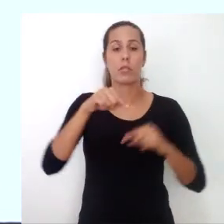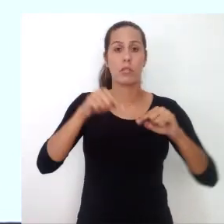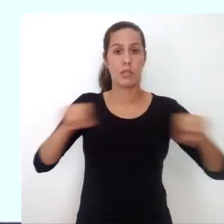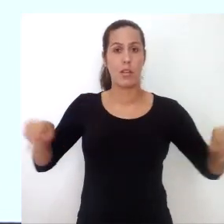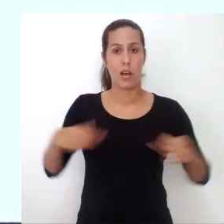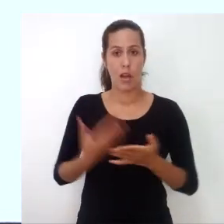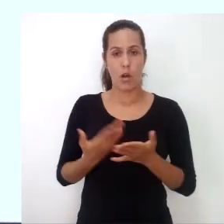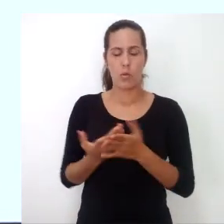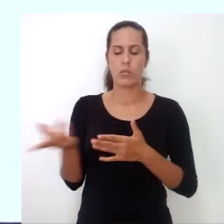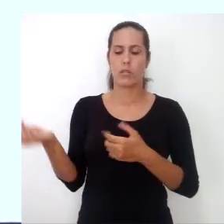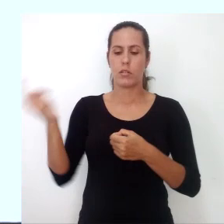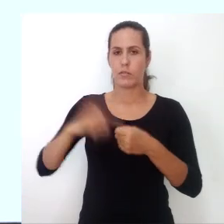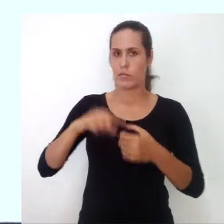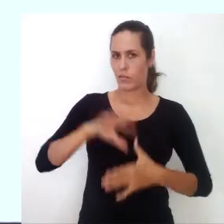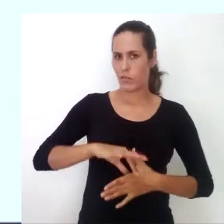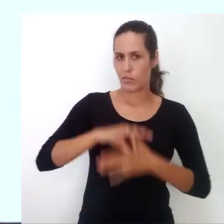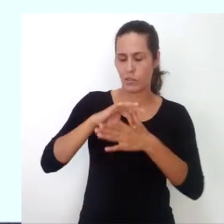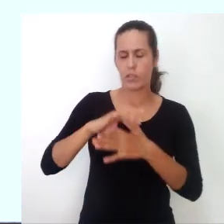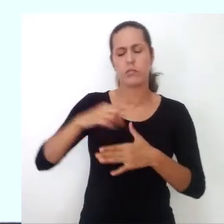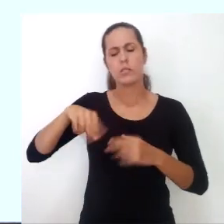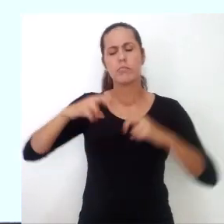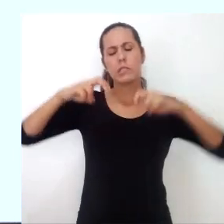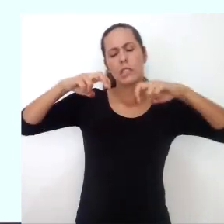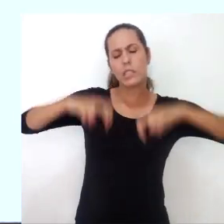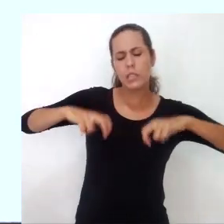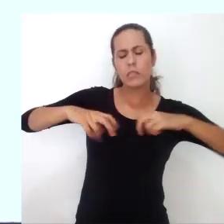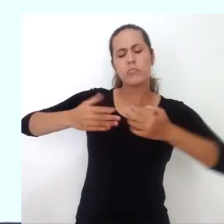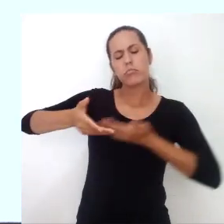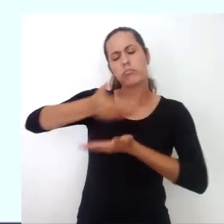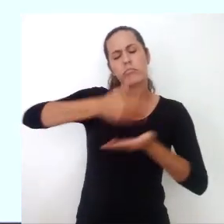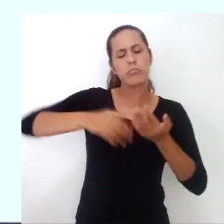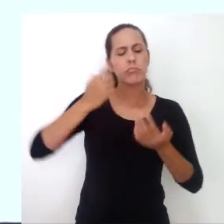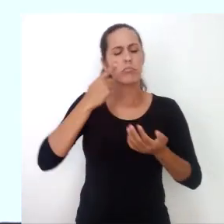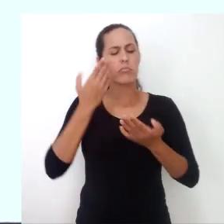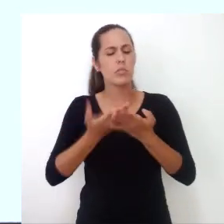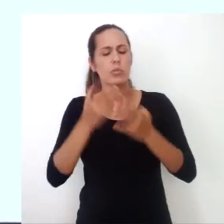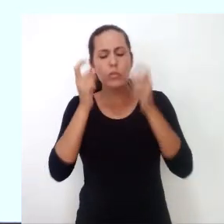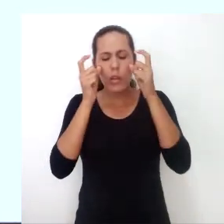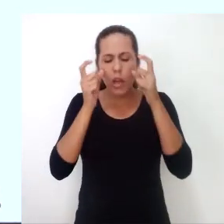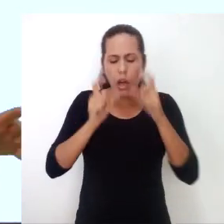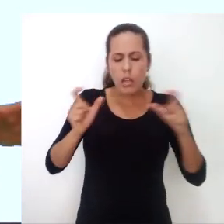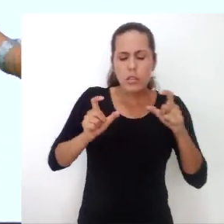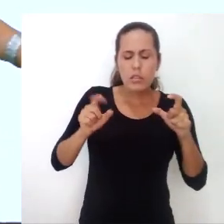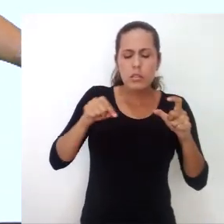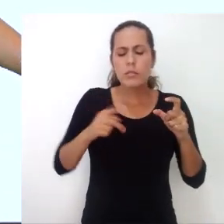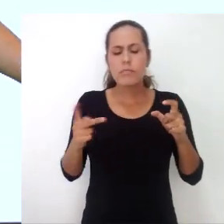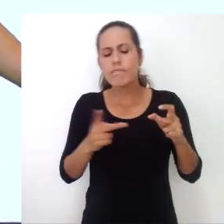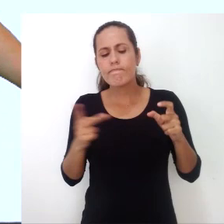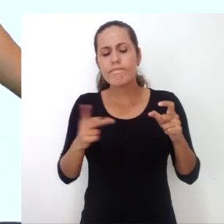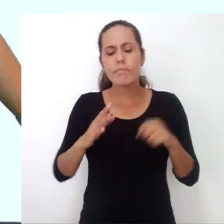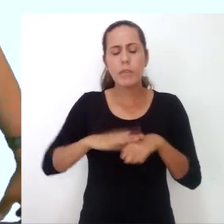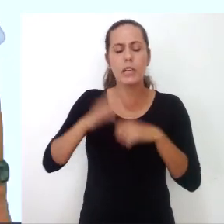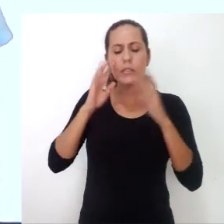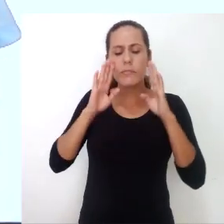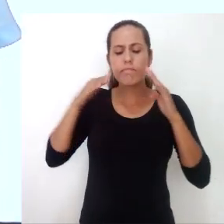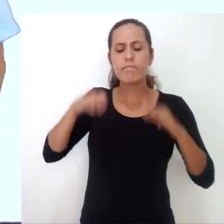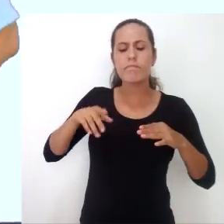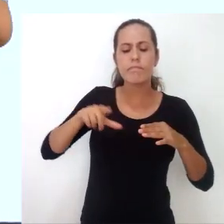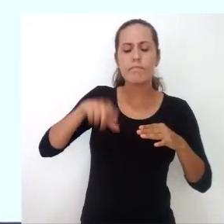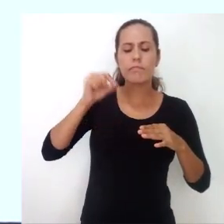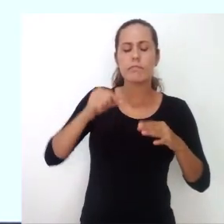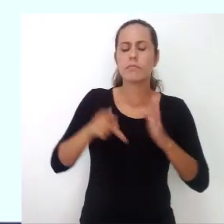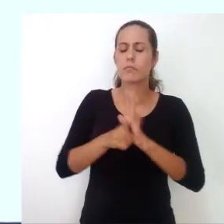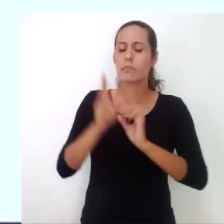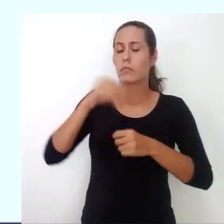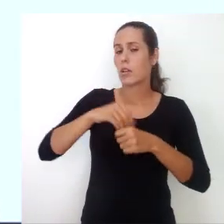humanos. É importante, mas qual dos direitos humanos mais lhe chama a atenção? Tanto pela necessidade de colocar em prática ou